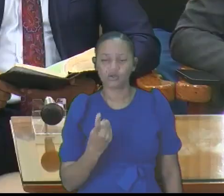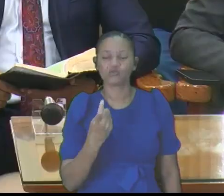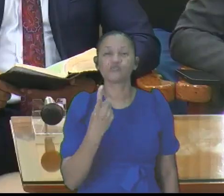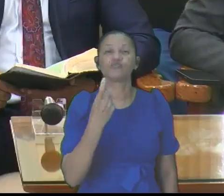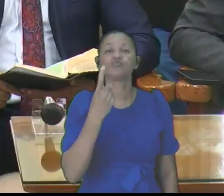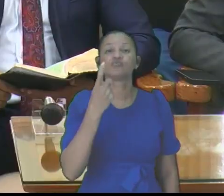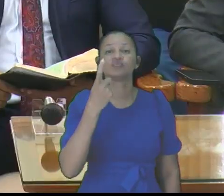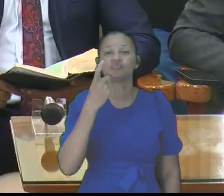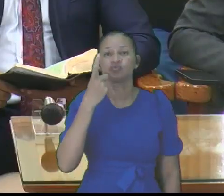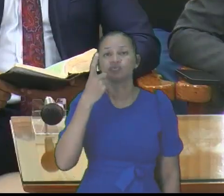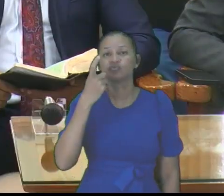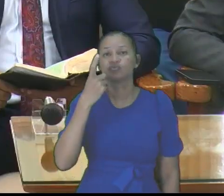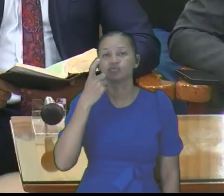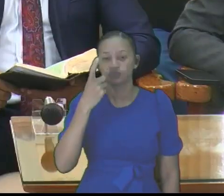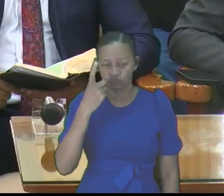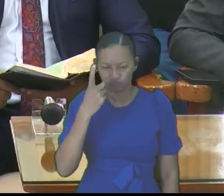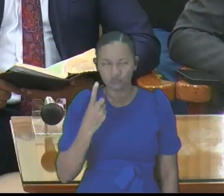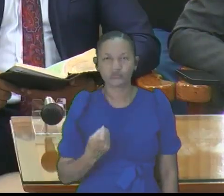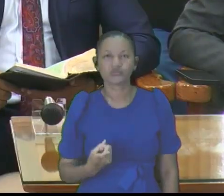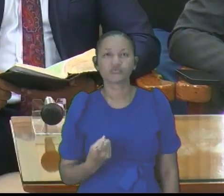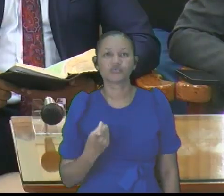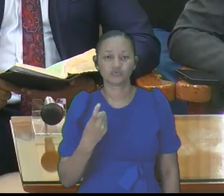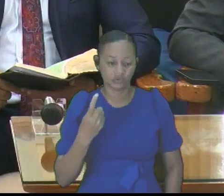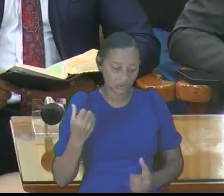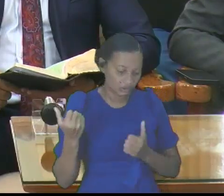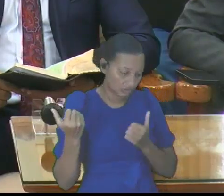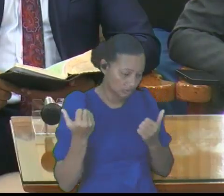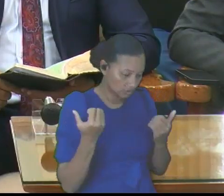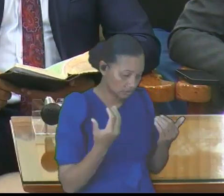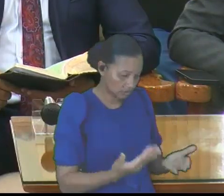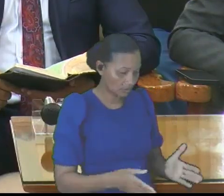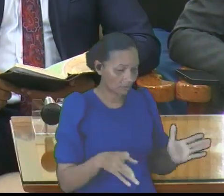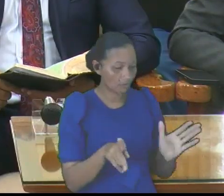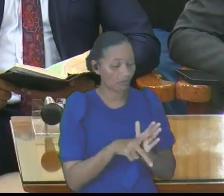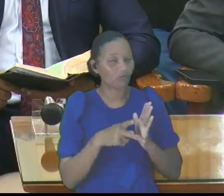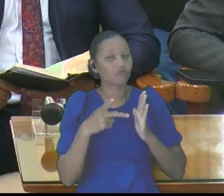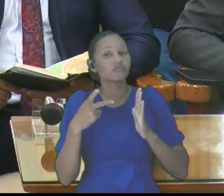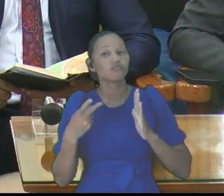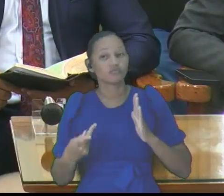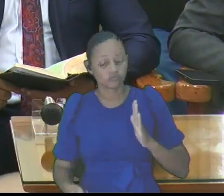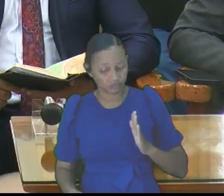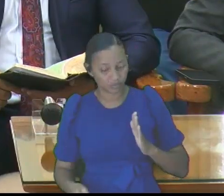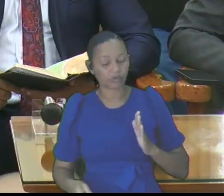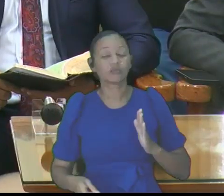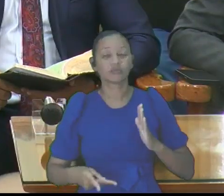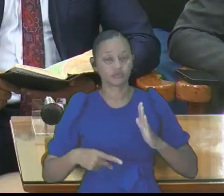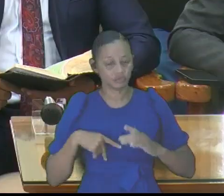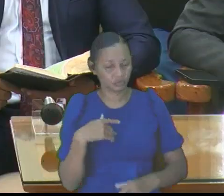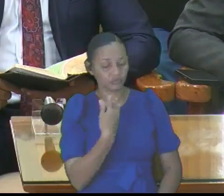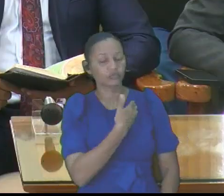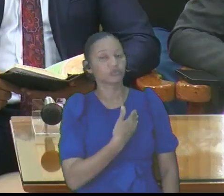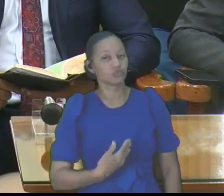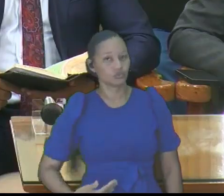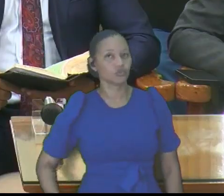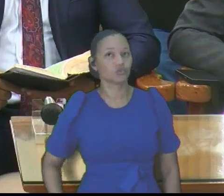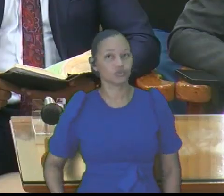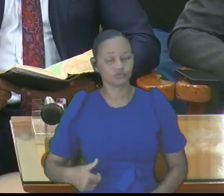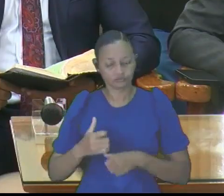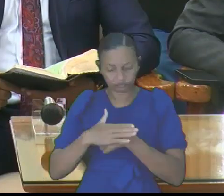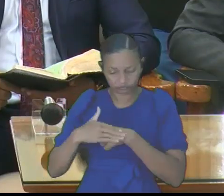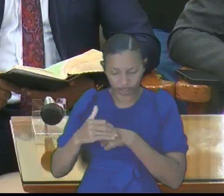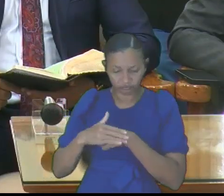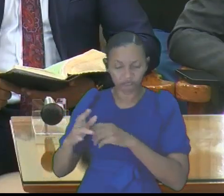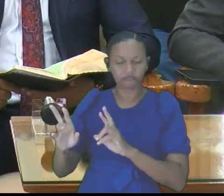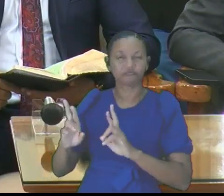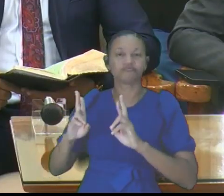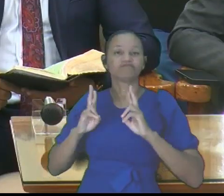saiba que teve essa liberdade dada pela autoridade do Estado, a quem eu devo muito respeito e carinho, daquela